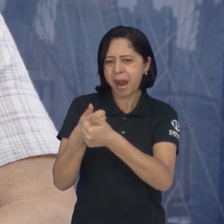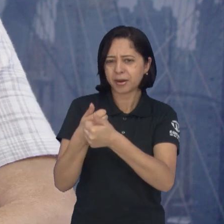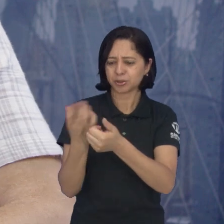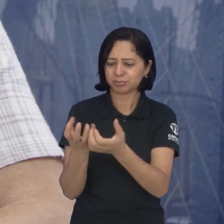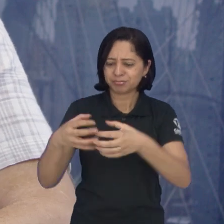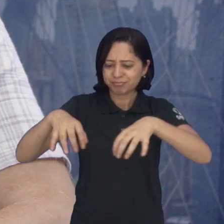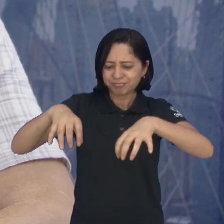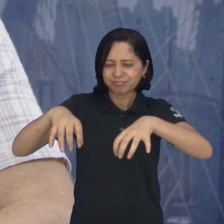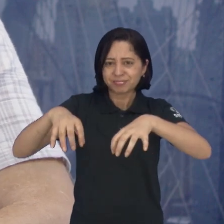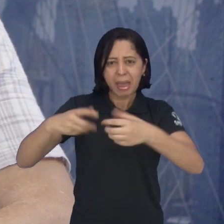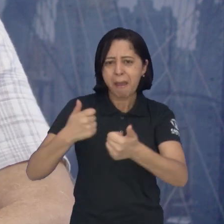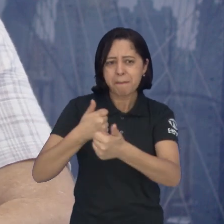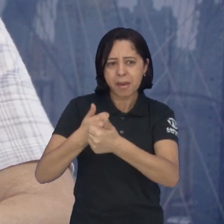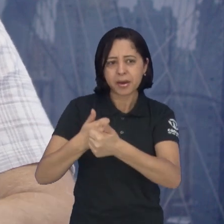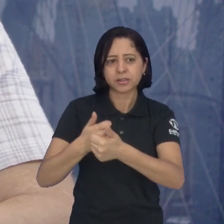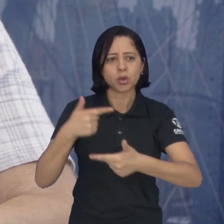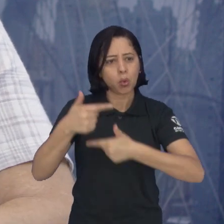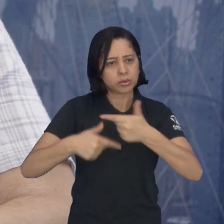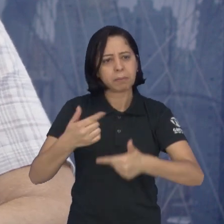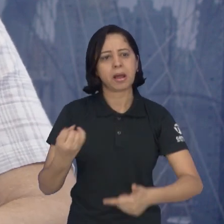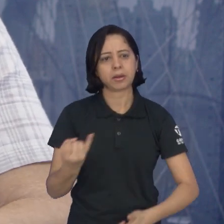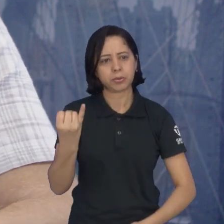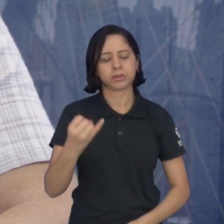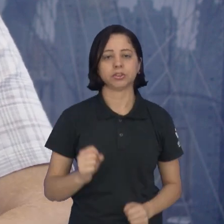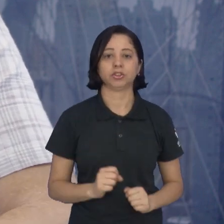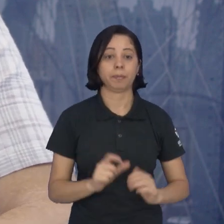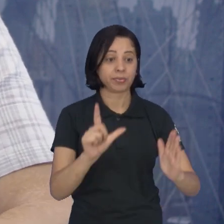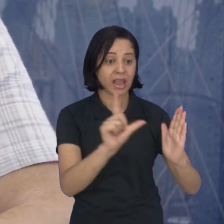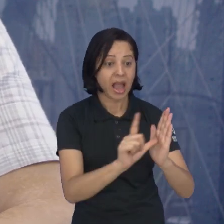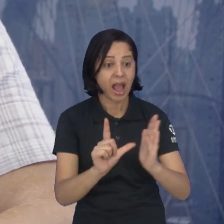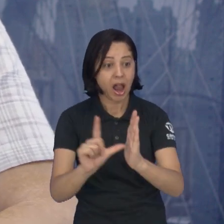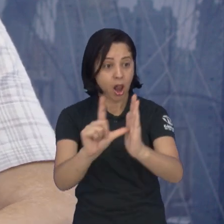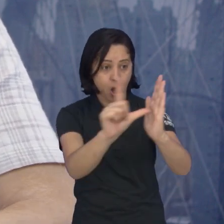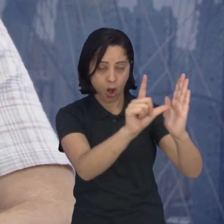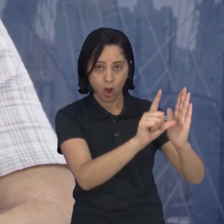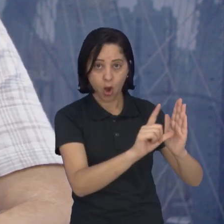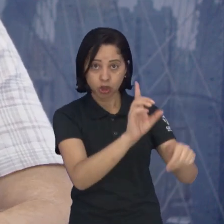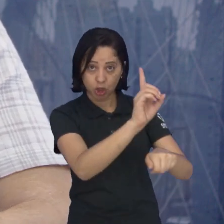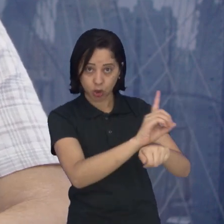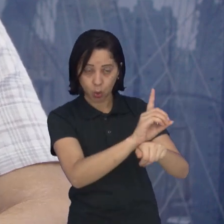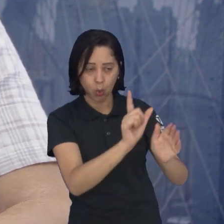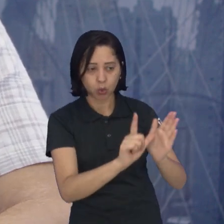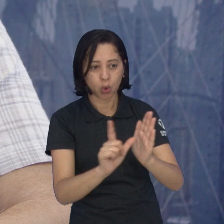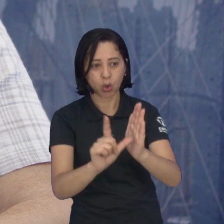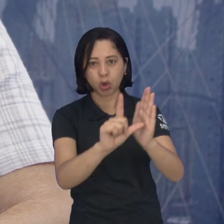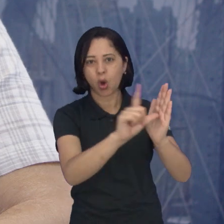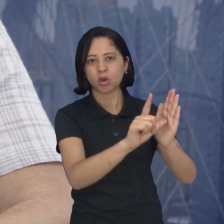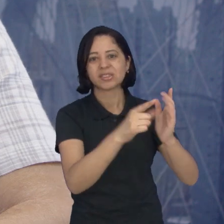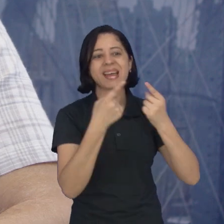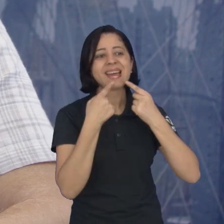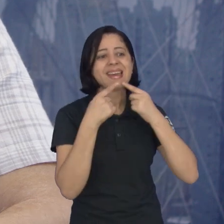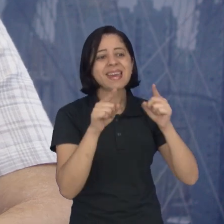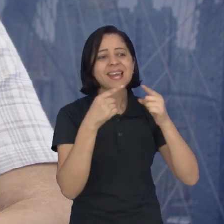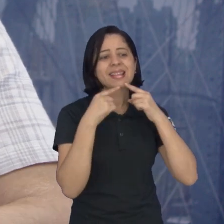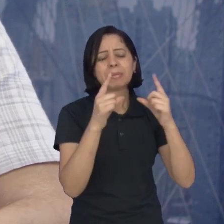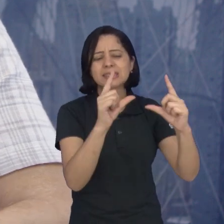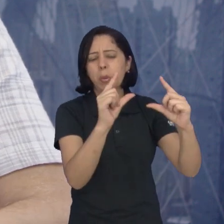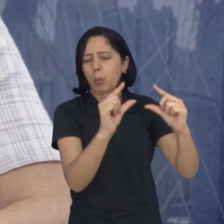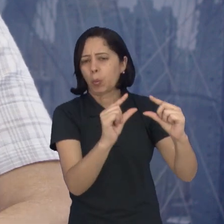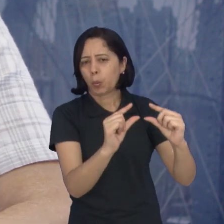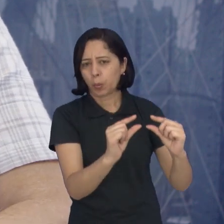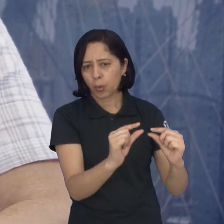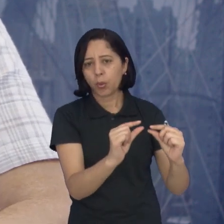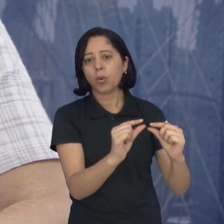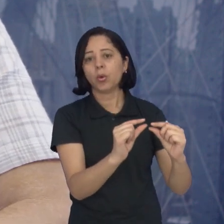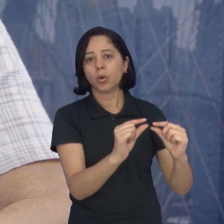que o trabalho é importante. As lojas que têm tido menos reclamações, também de alguma forma